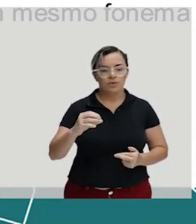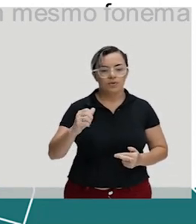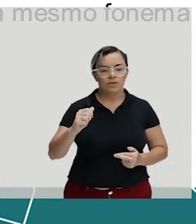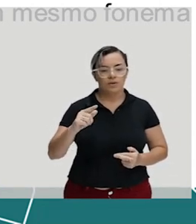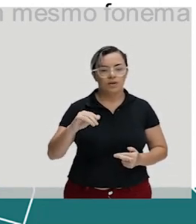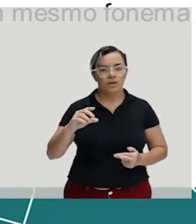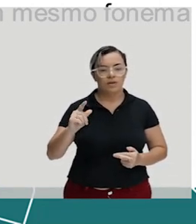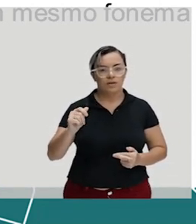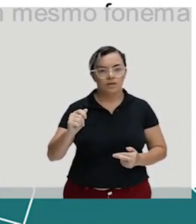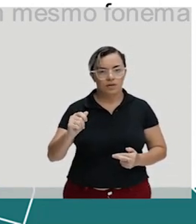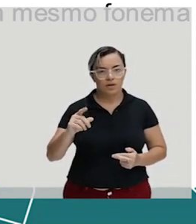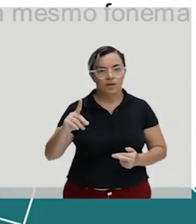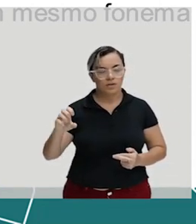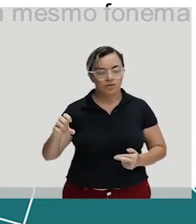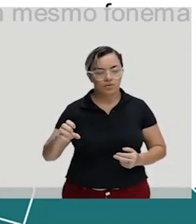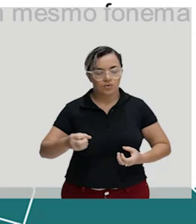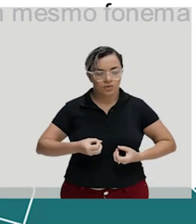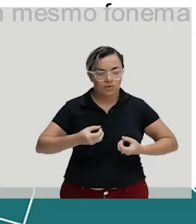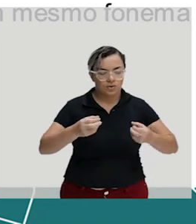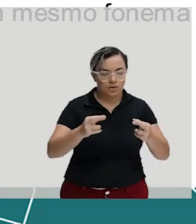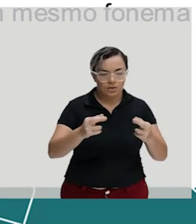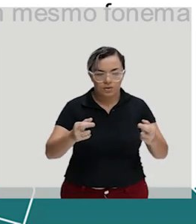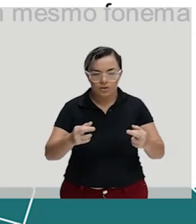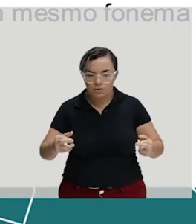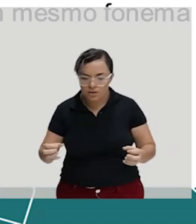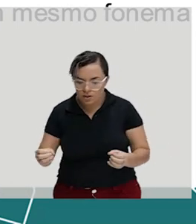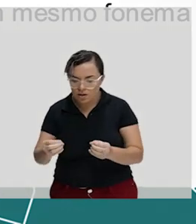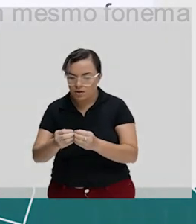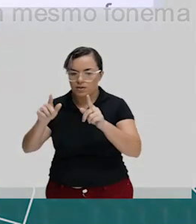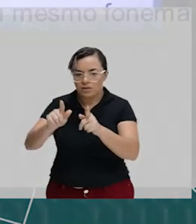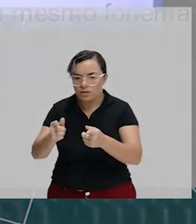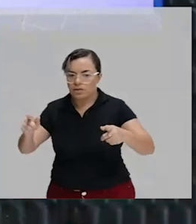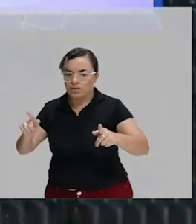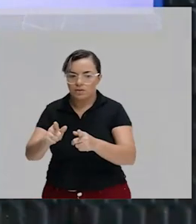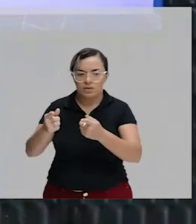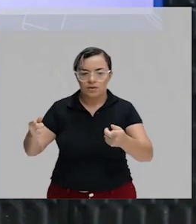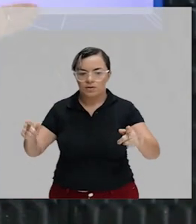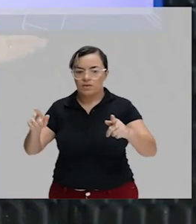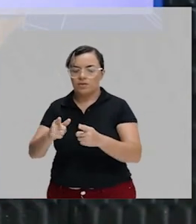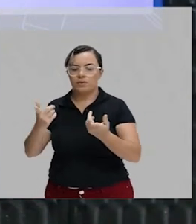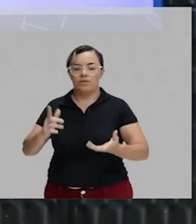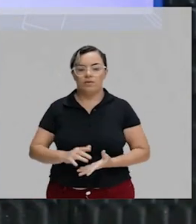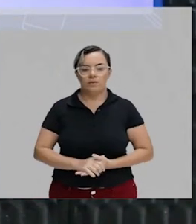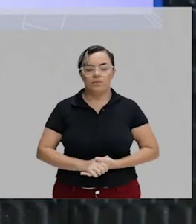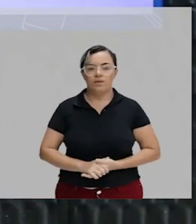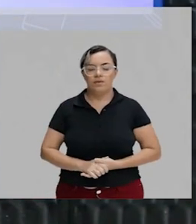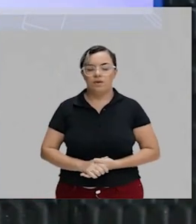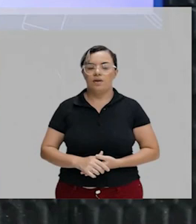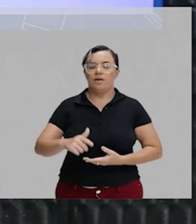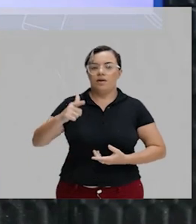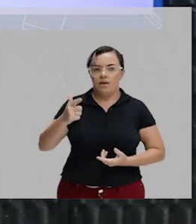recitado então aproxima muito da música A aliteração como recurso linguístico o que que é aliteração repetição de um mesmo